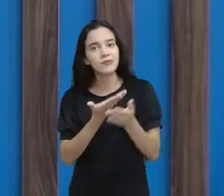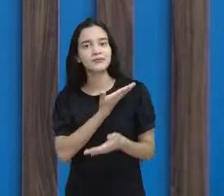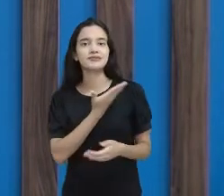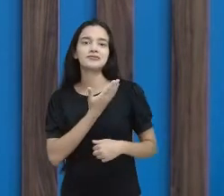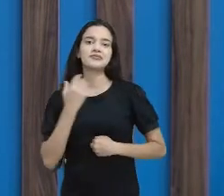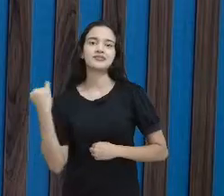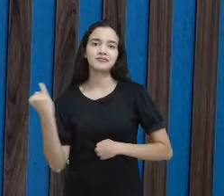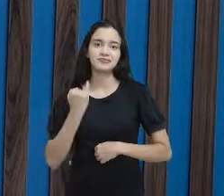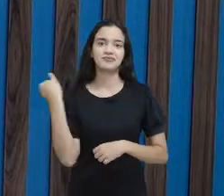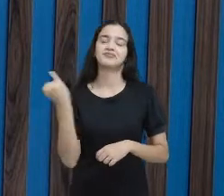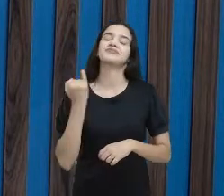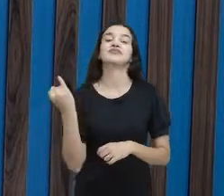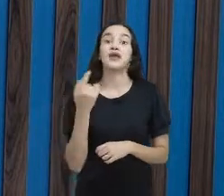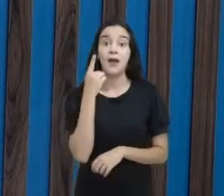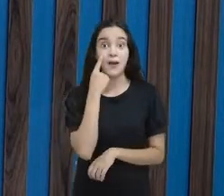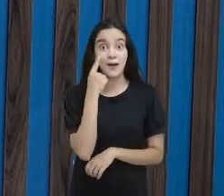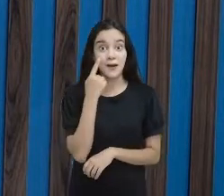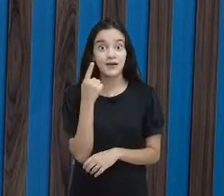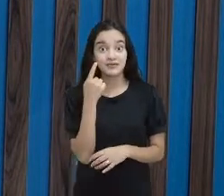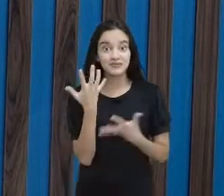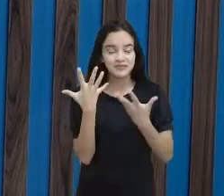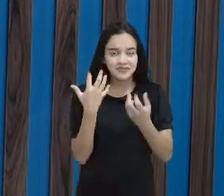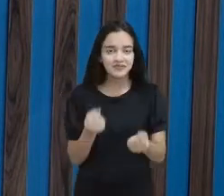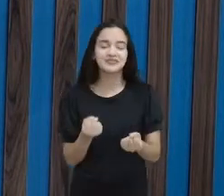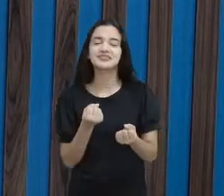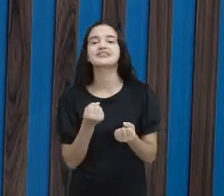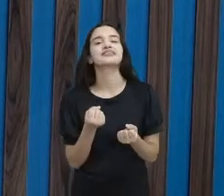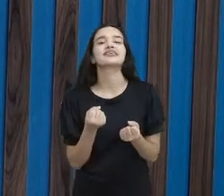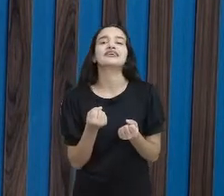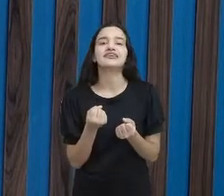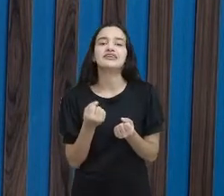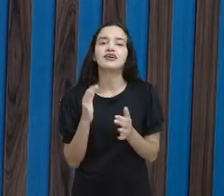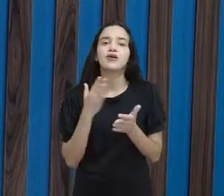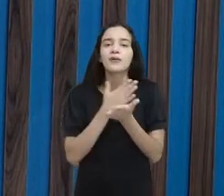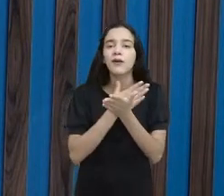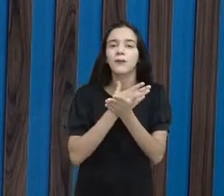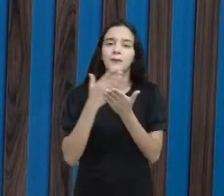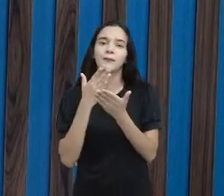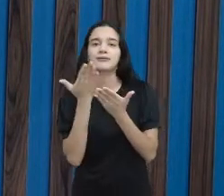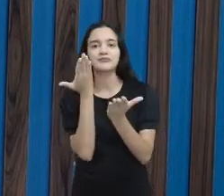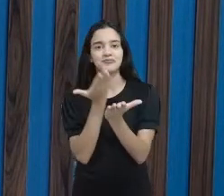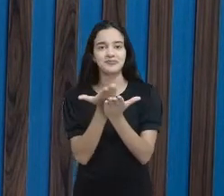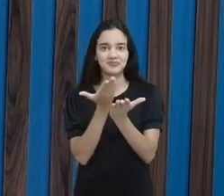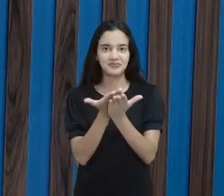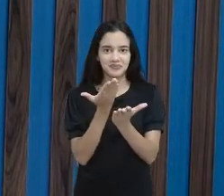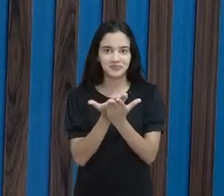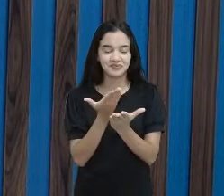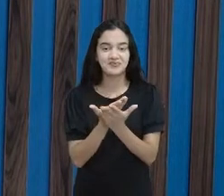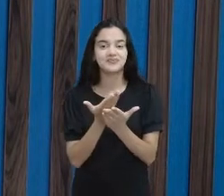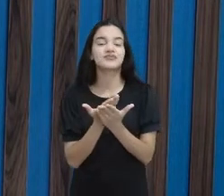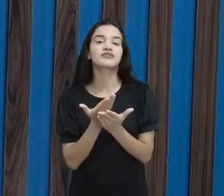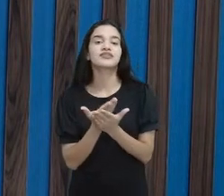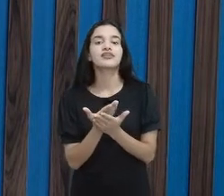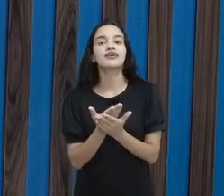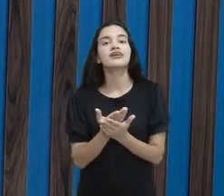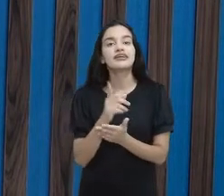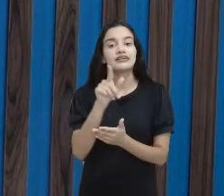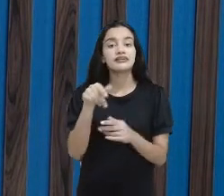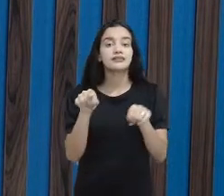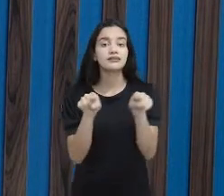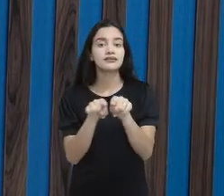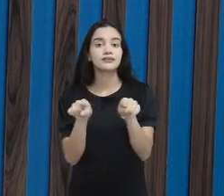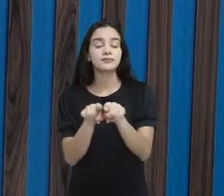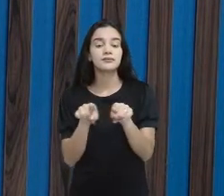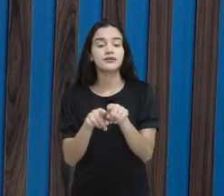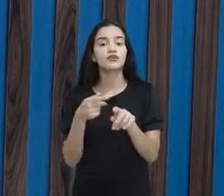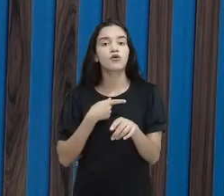tá certo? Pois é, vamos embora para a gente começar a nossa aula, né?